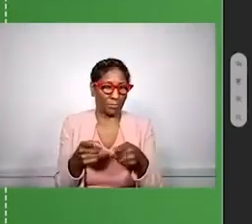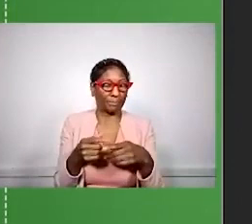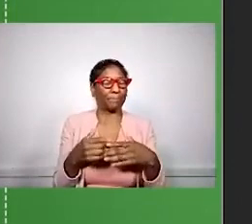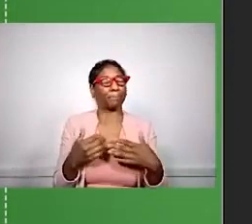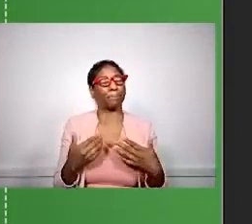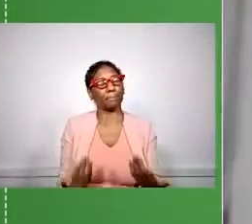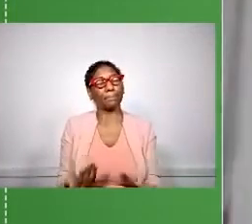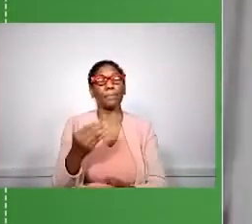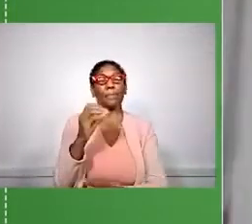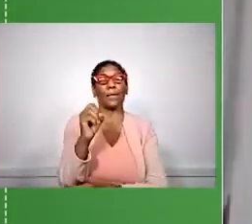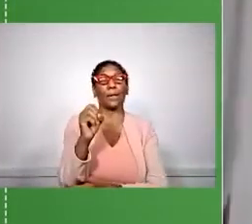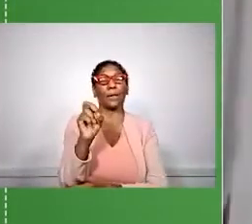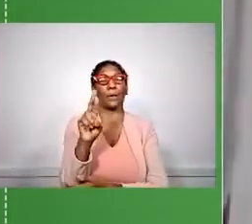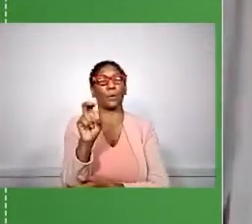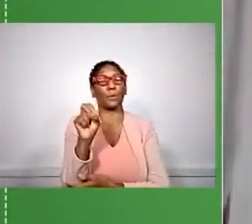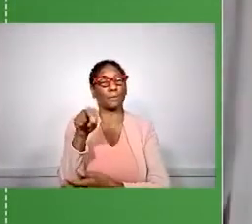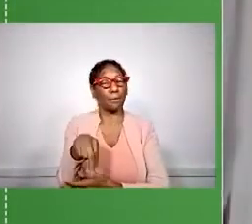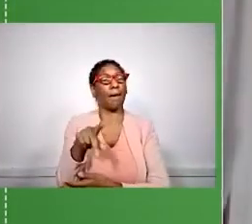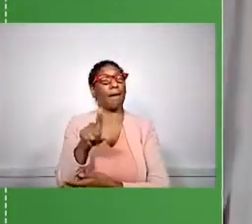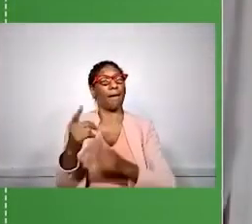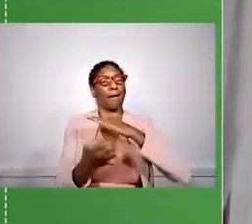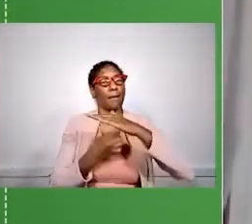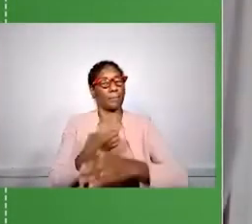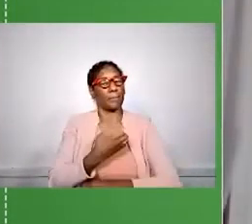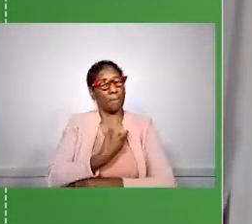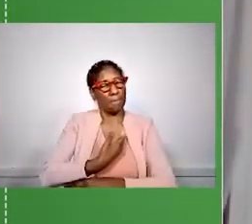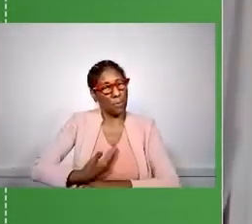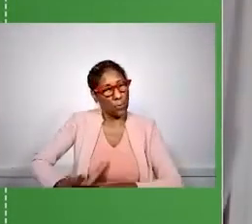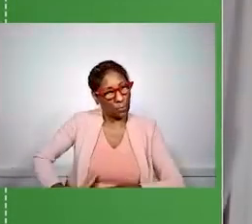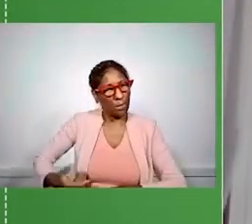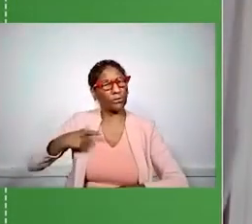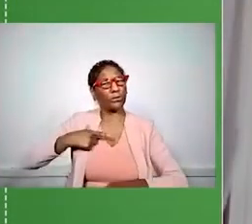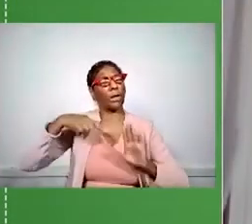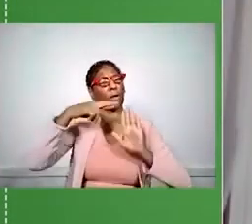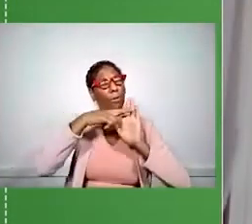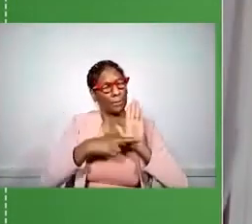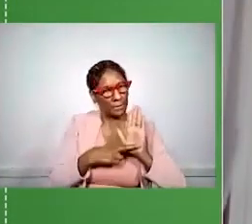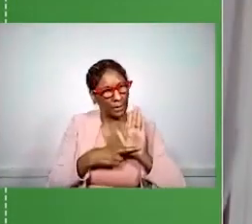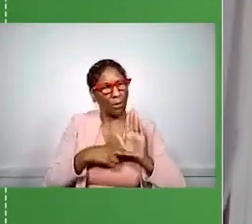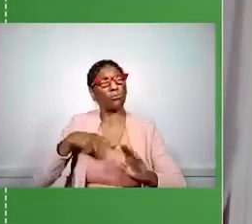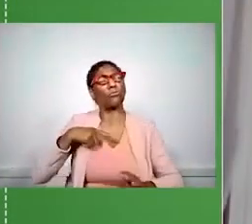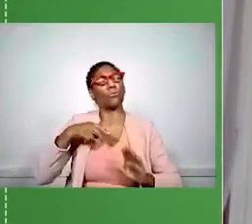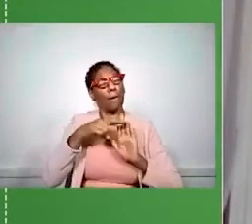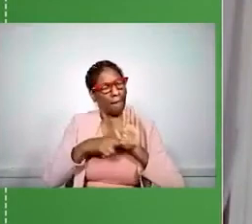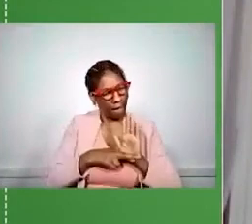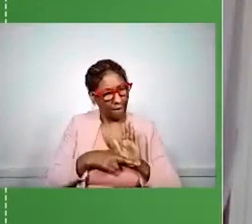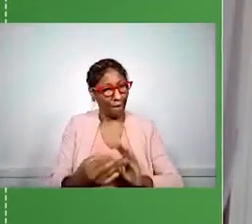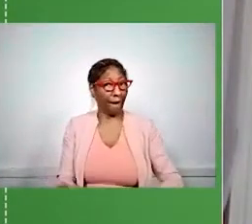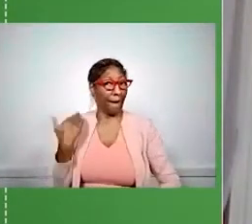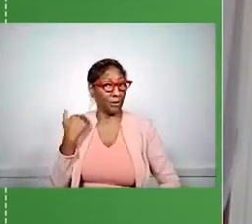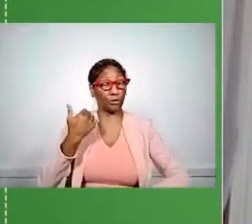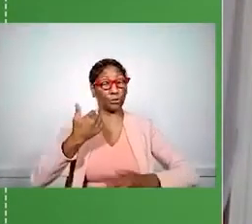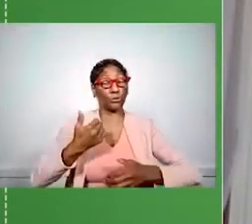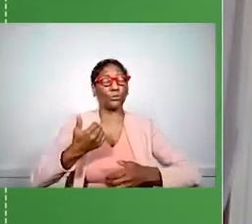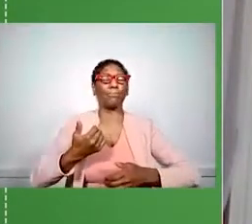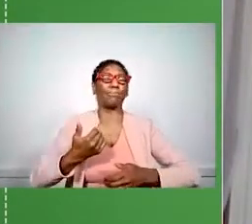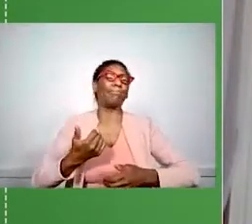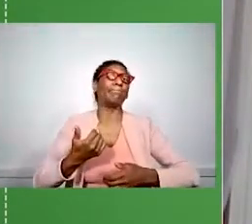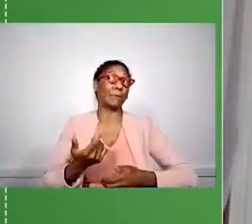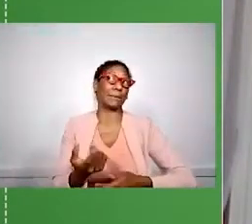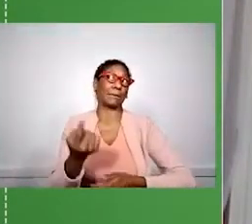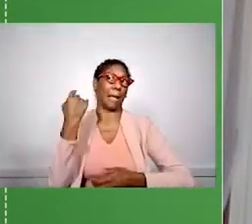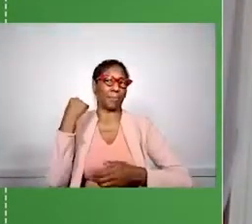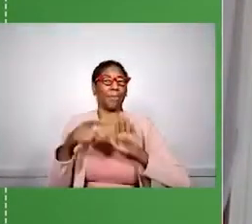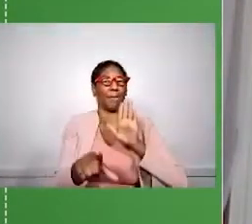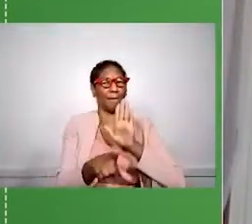de água e esgoto e como não foi tratado diretamente com os municípios dessa forma a gente se sente um